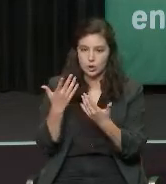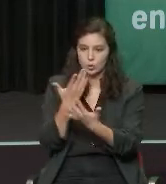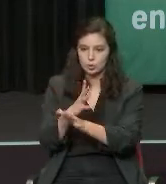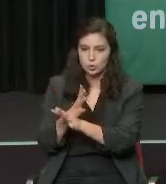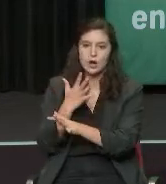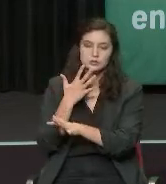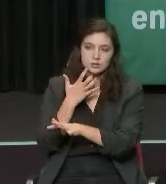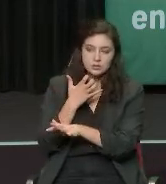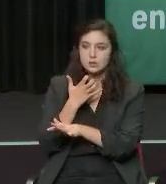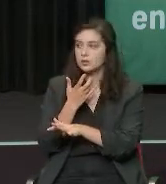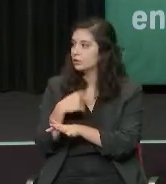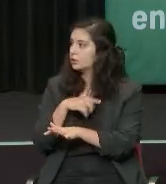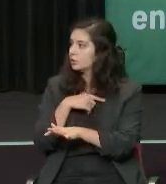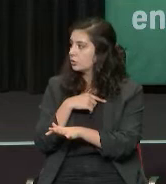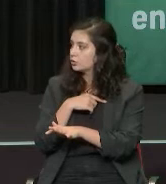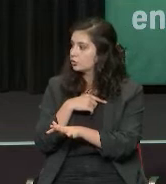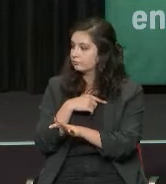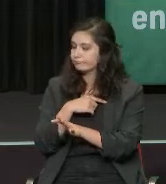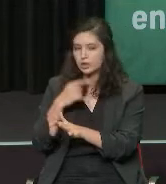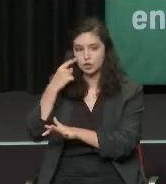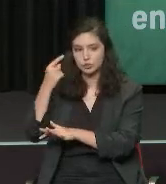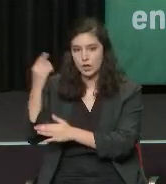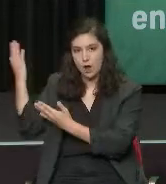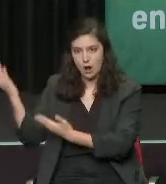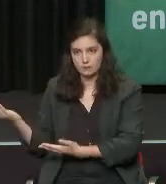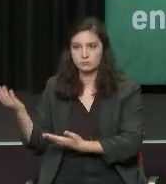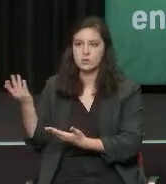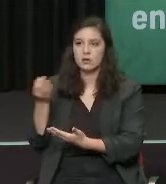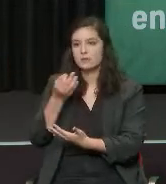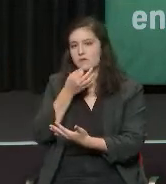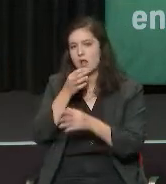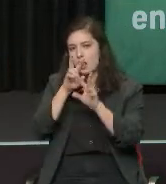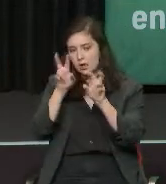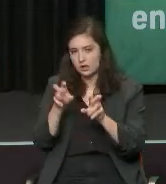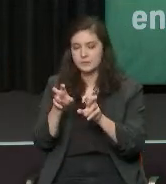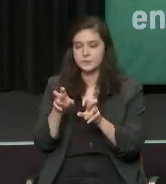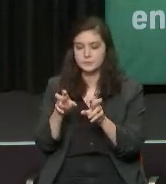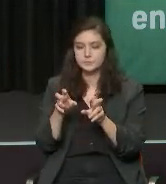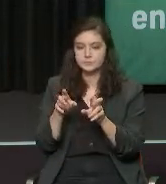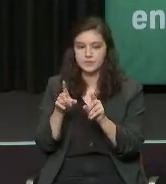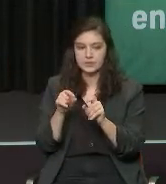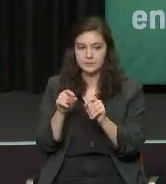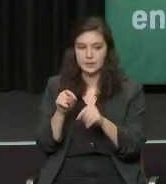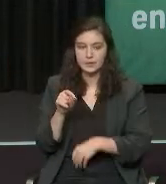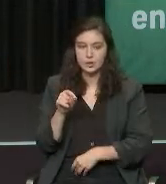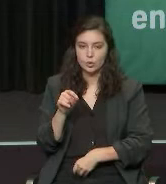aspectos como prevenção de fogos. Temos especialistas que nos irão falar sobre isso.